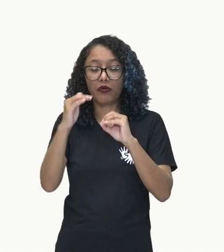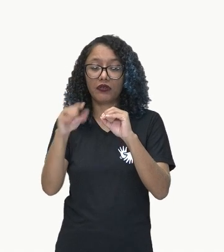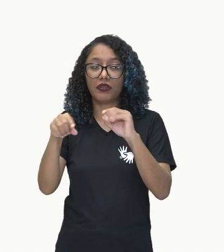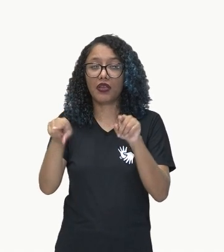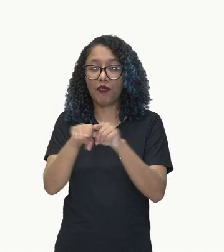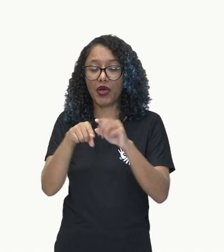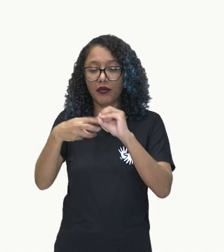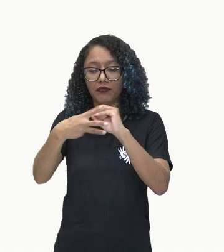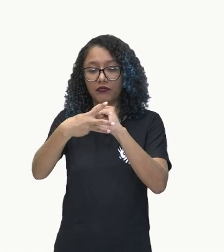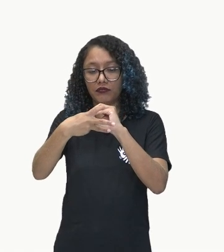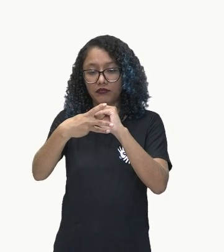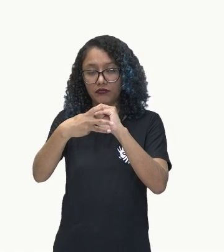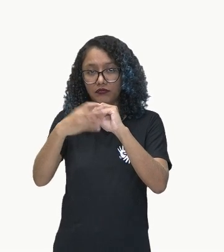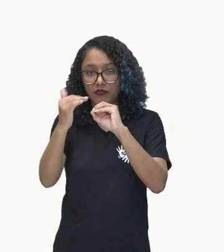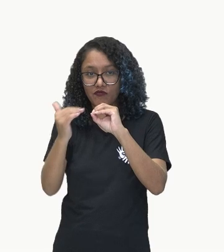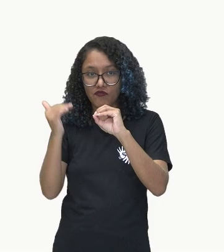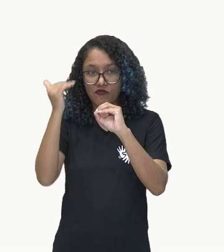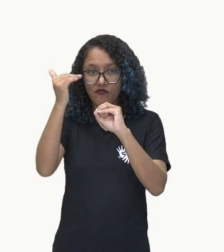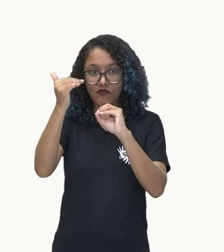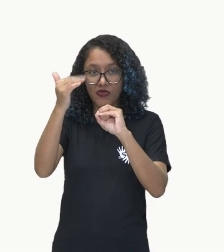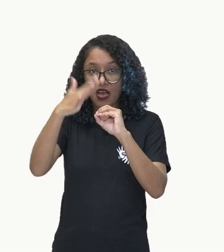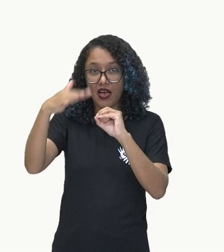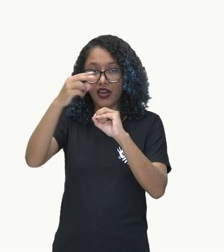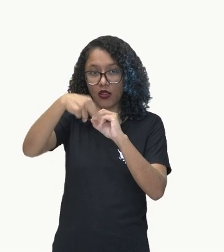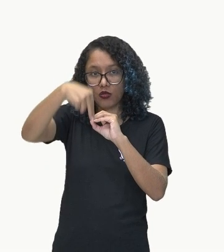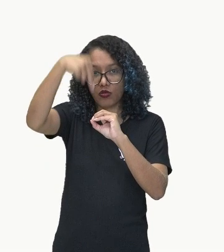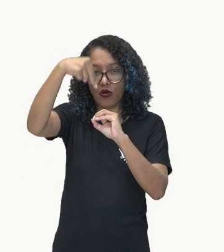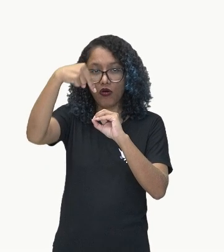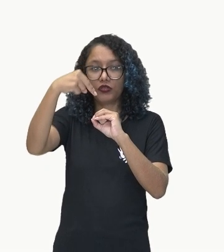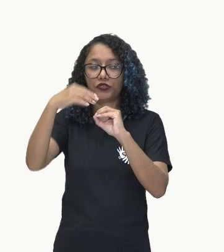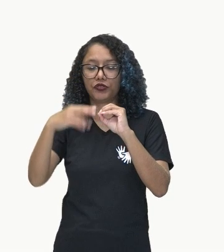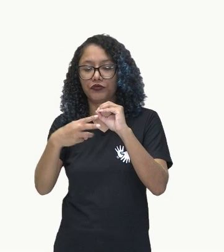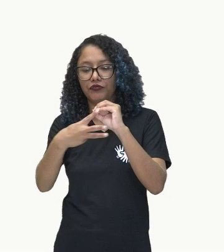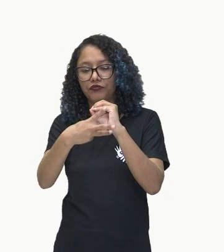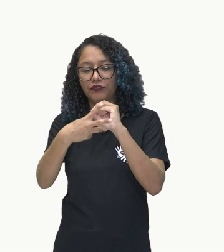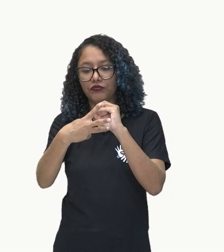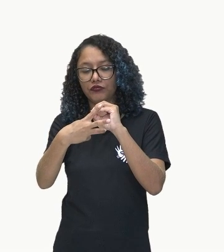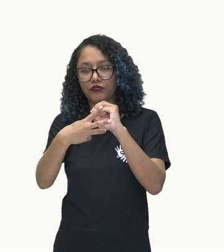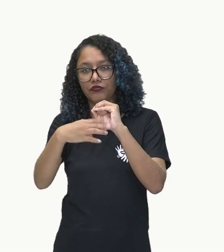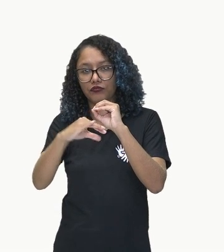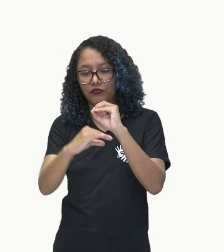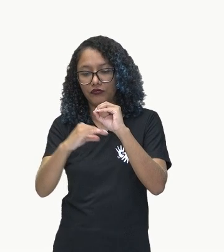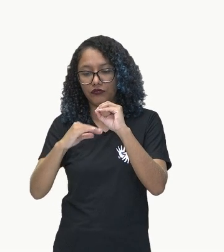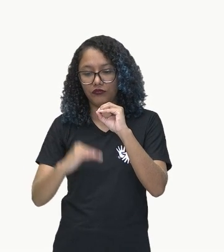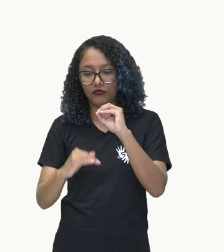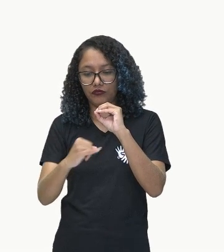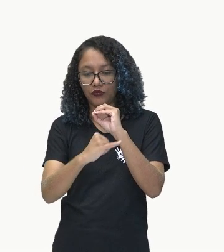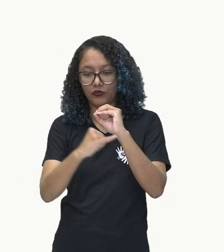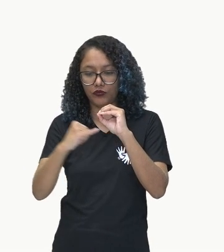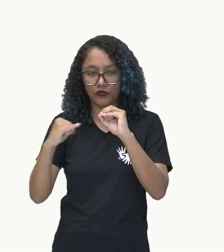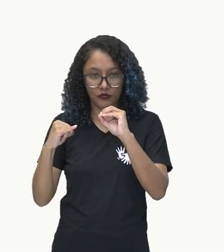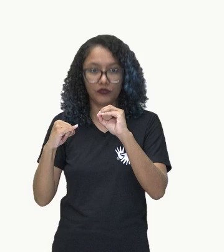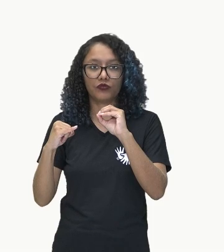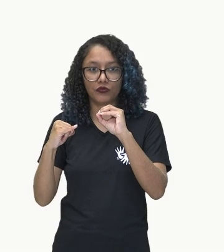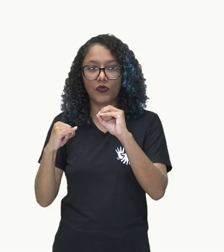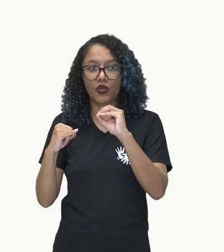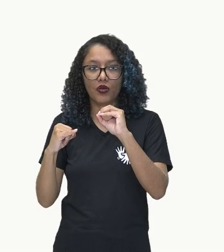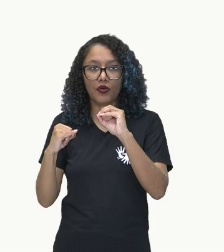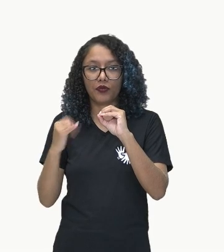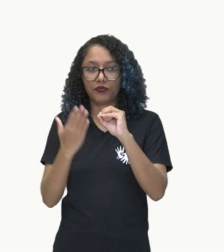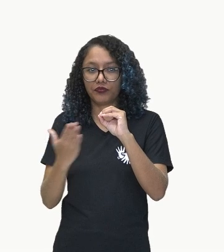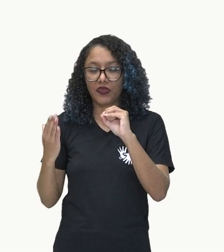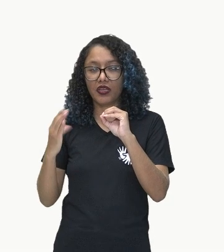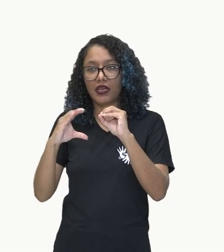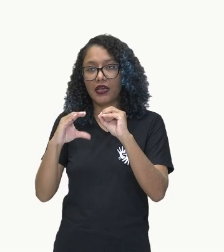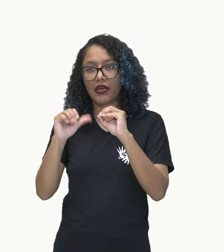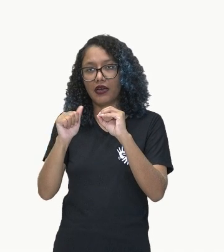Que já fica aí na parte norte, e o Trópico de Capricórnio. Olha só, então observem aqui, ó. Trópico